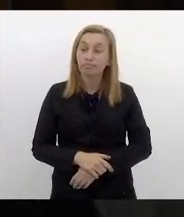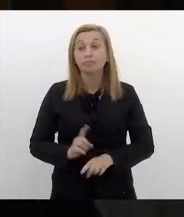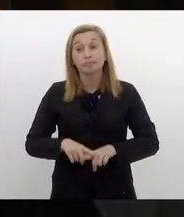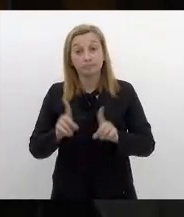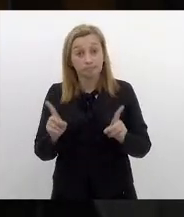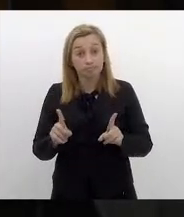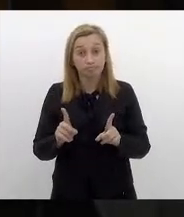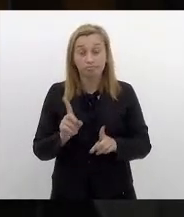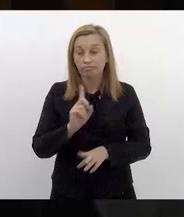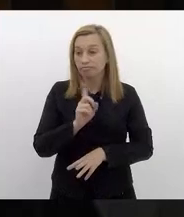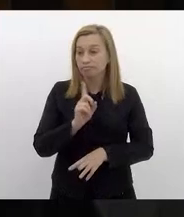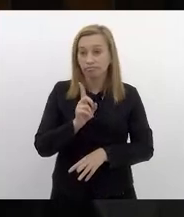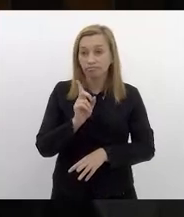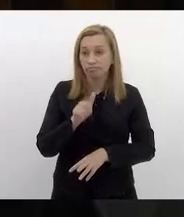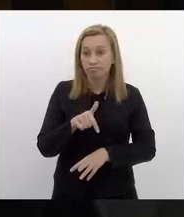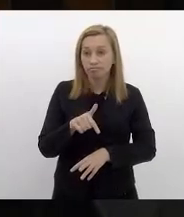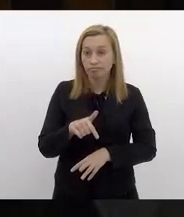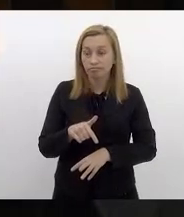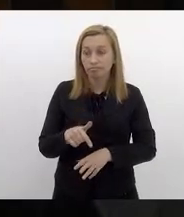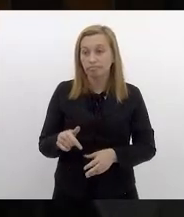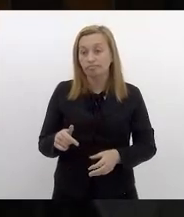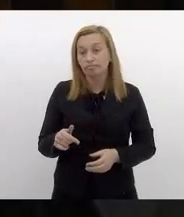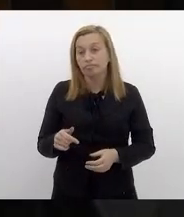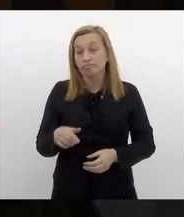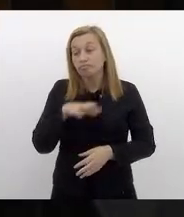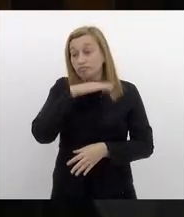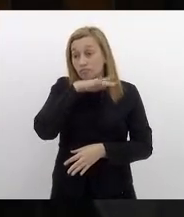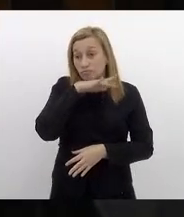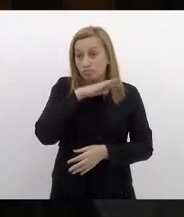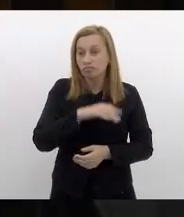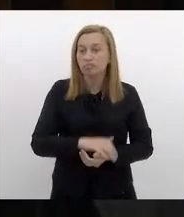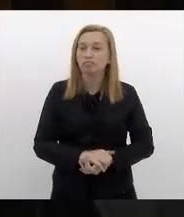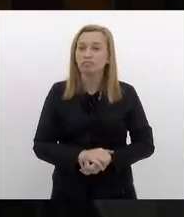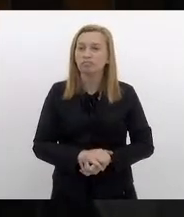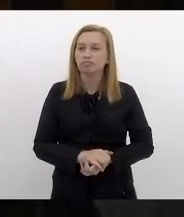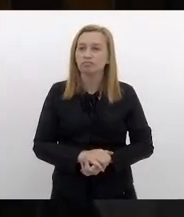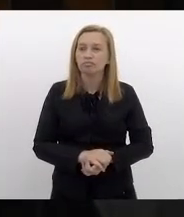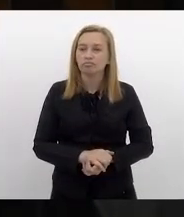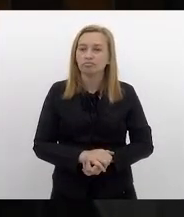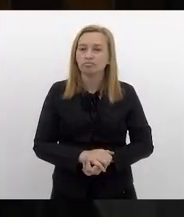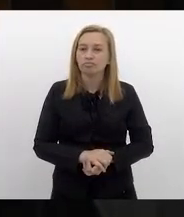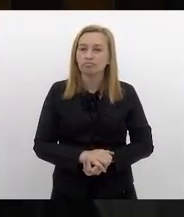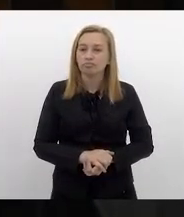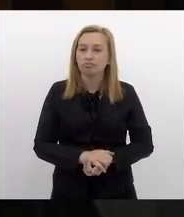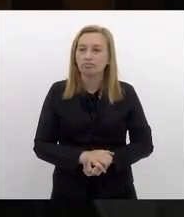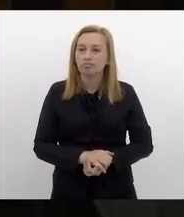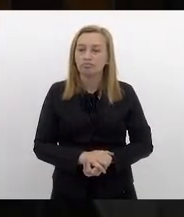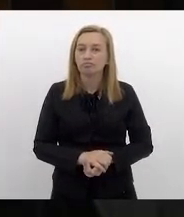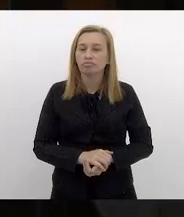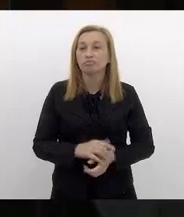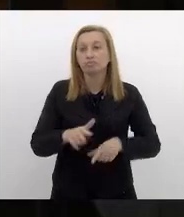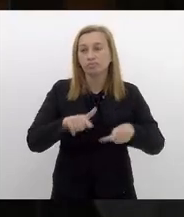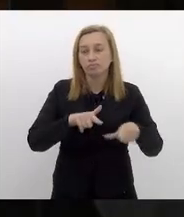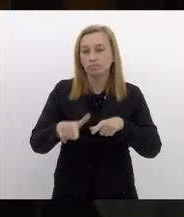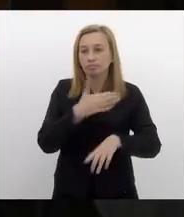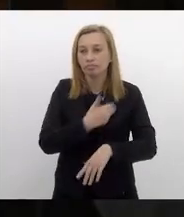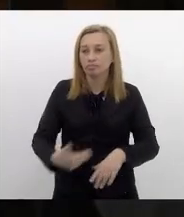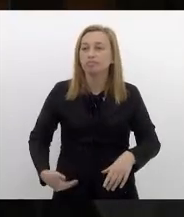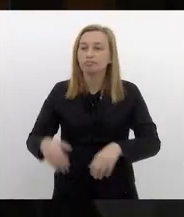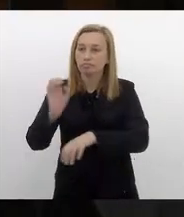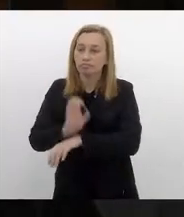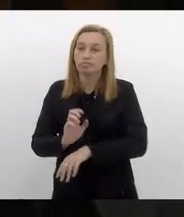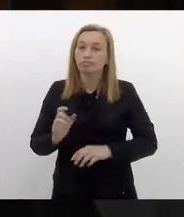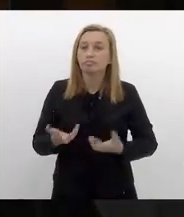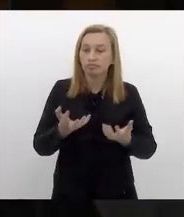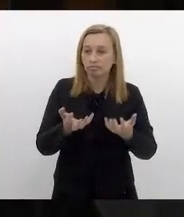Mas elas não são tão drásticas, tão duras, tão ofensivas ao serviço público estadual como quer o